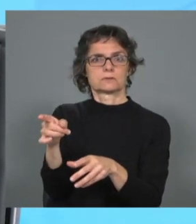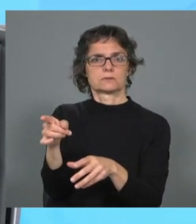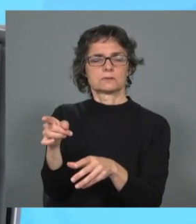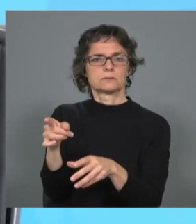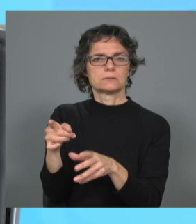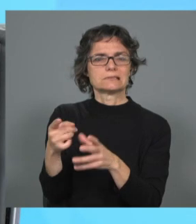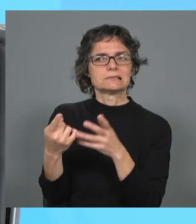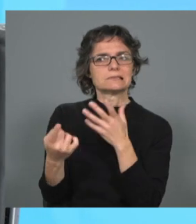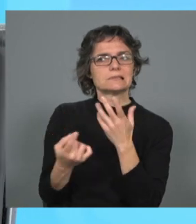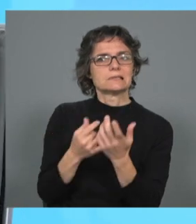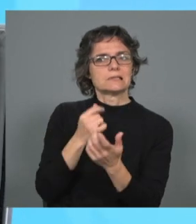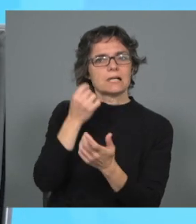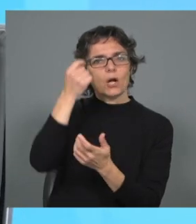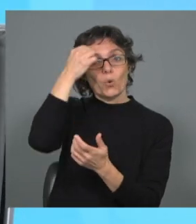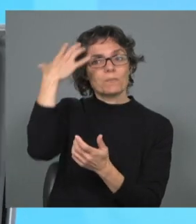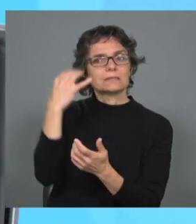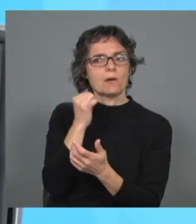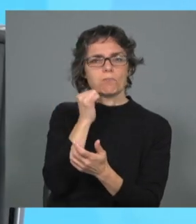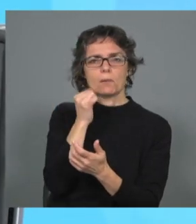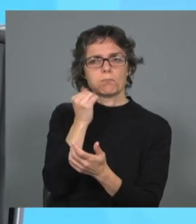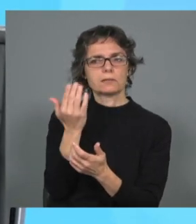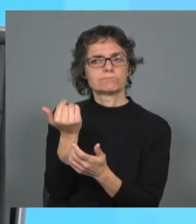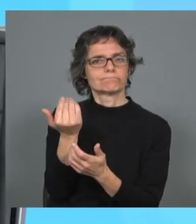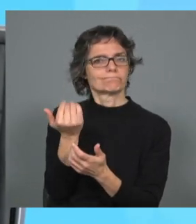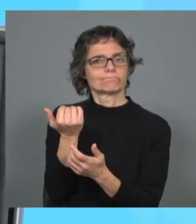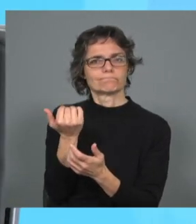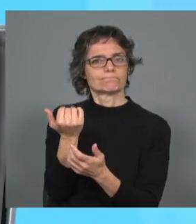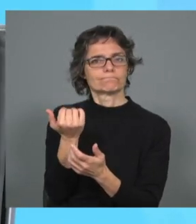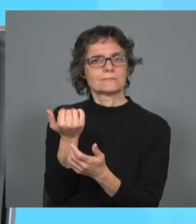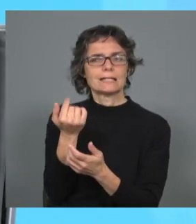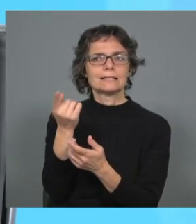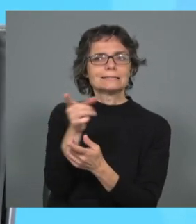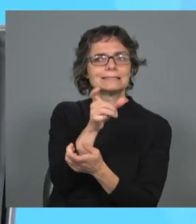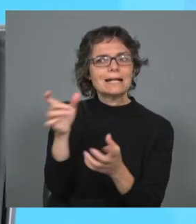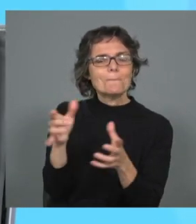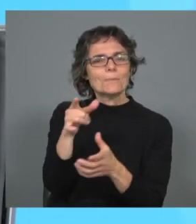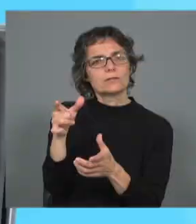falta de entendimento. Ainda há muita ideia de que...